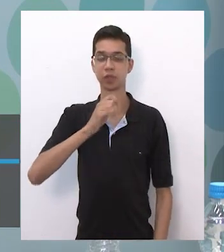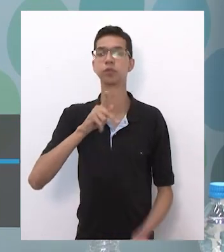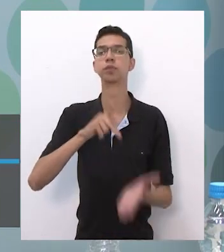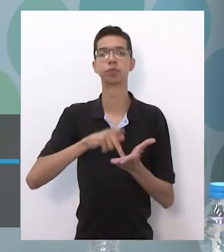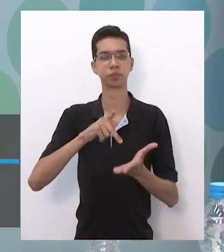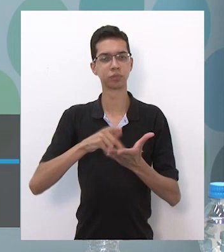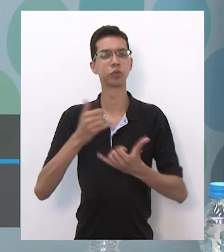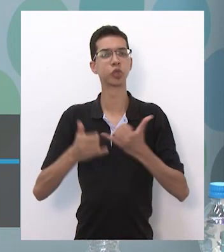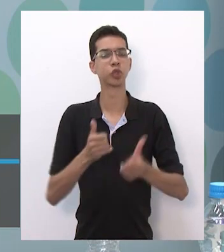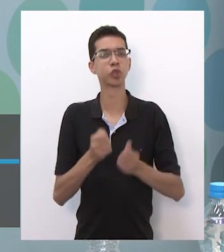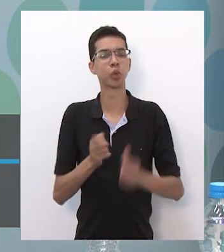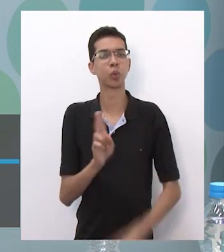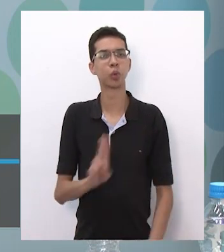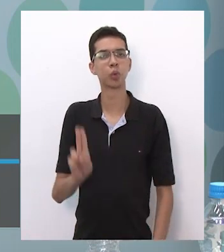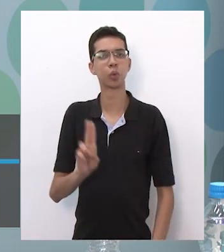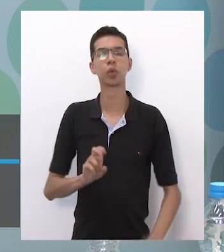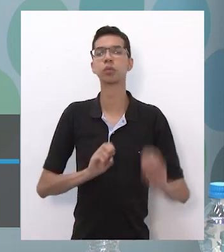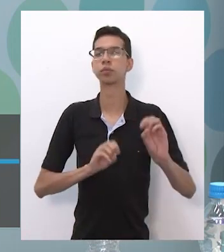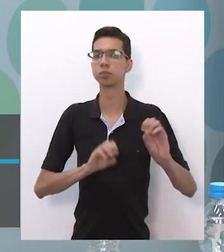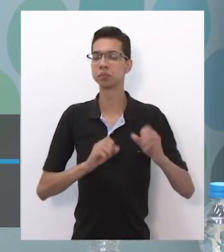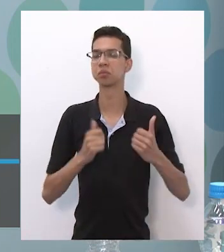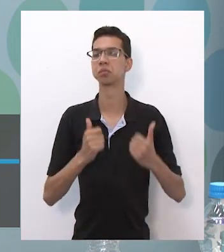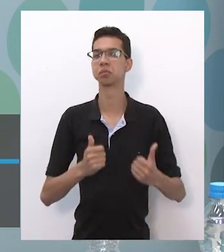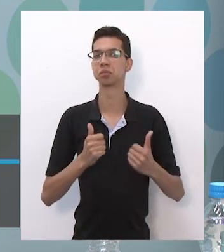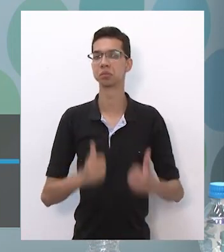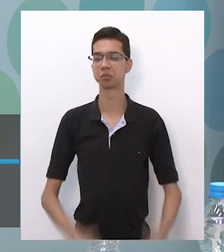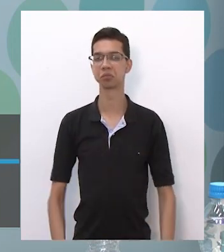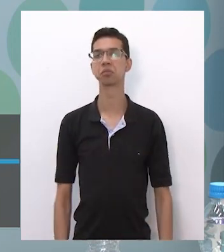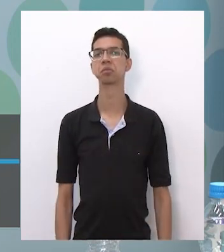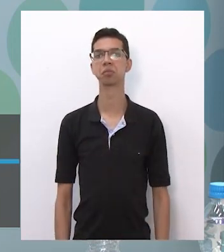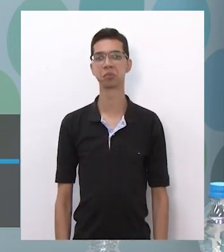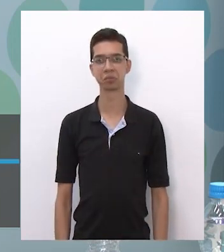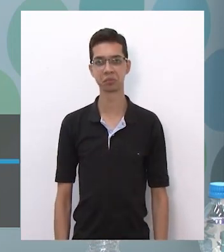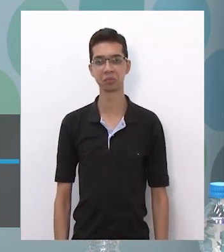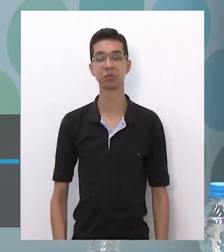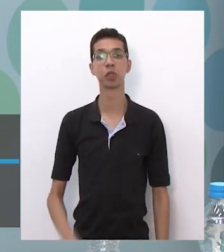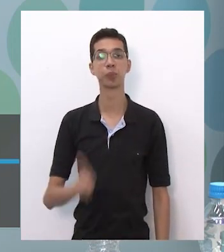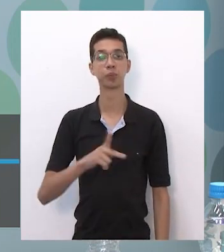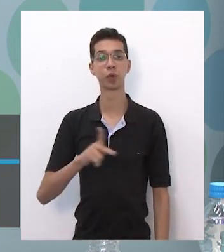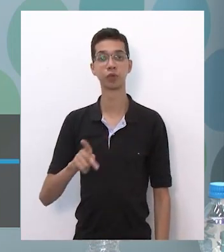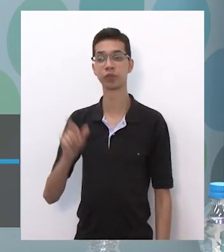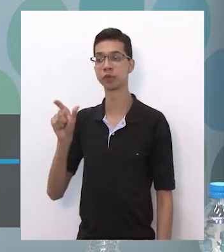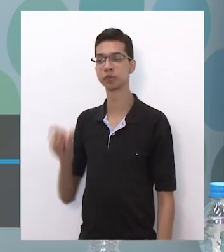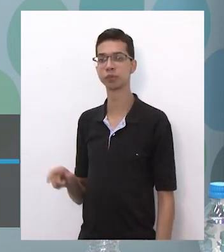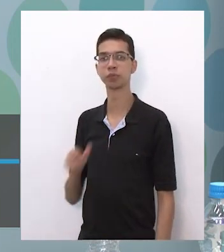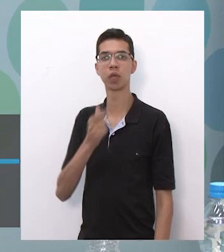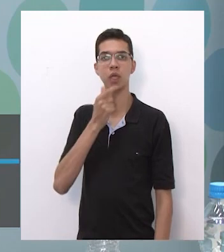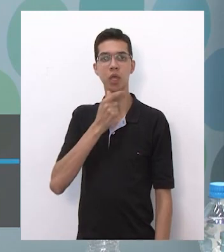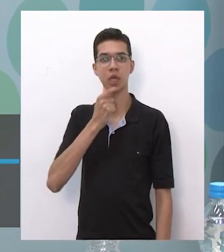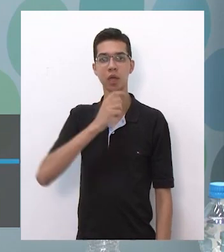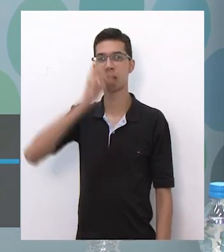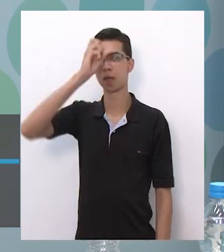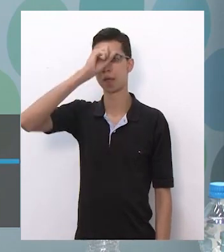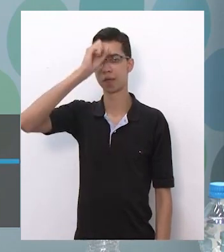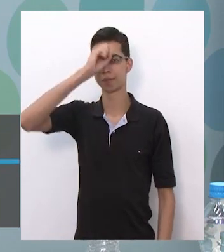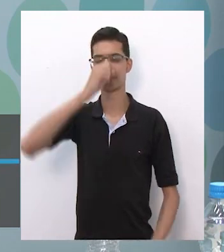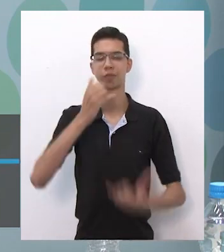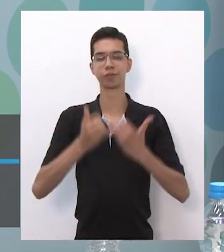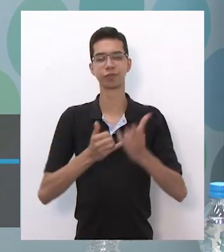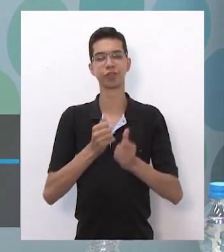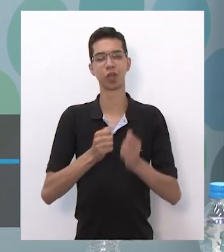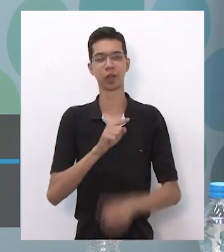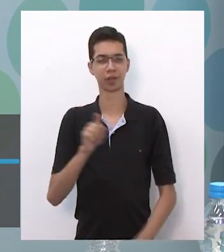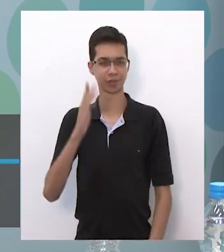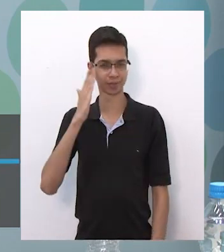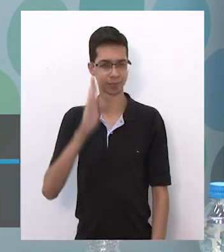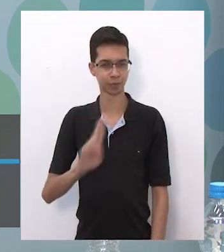jogo é muito educativo. Inclusive, ele mesmo aprendeu muito inglês com jogos. E se souberem utilizar, é